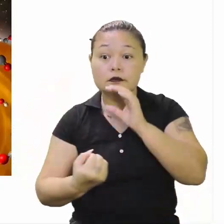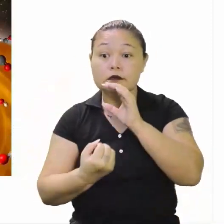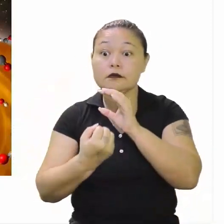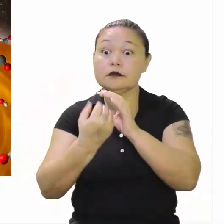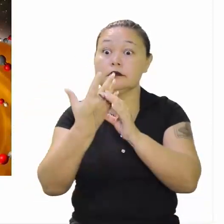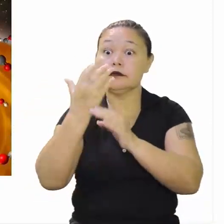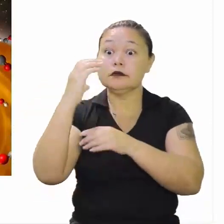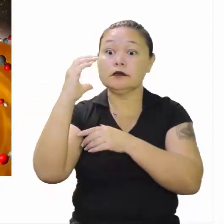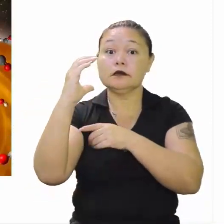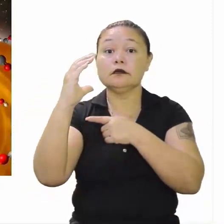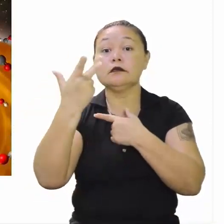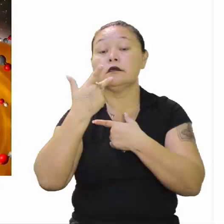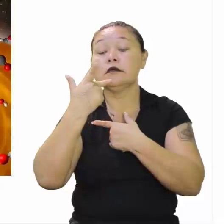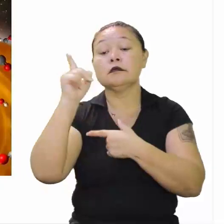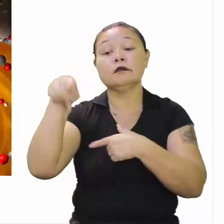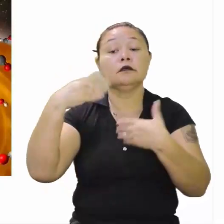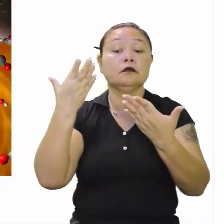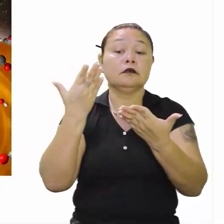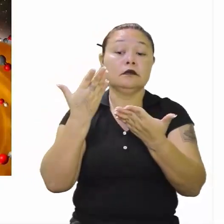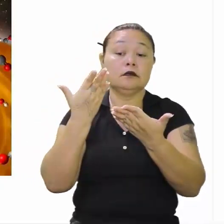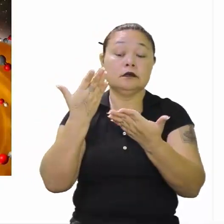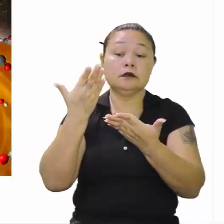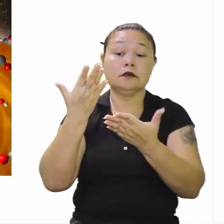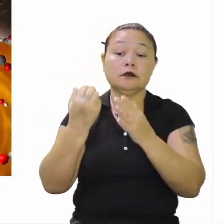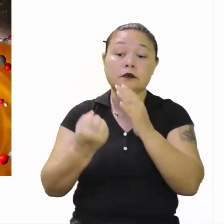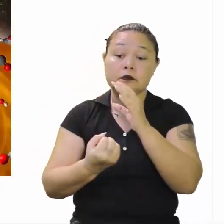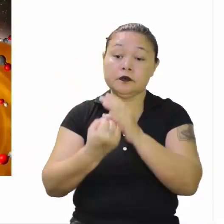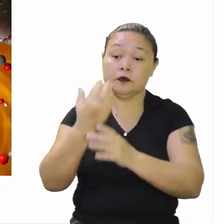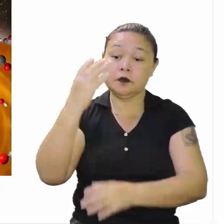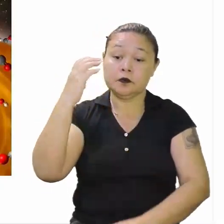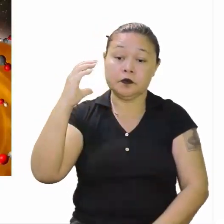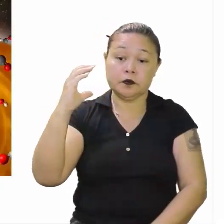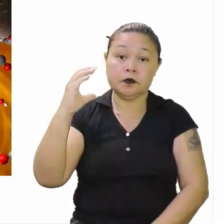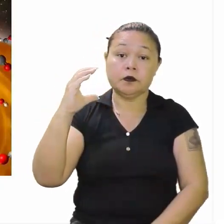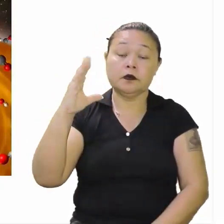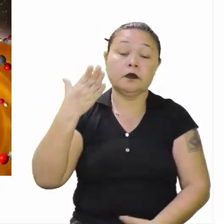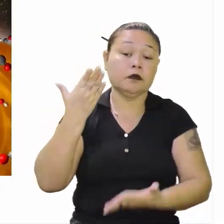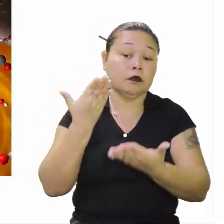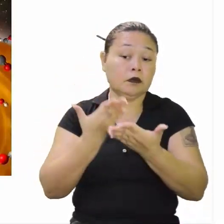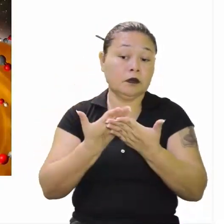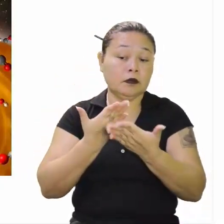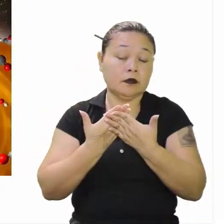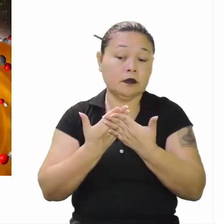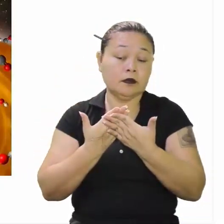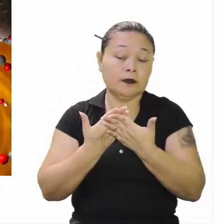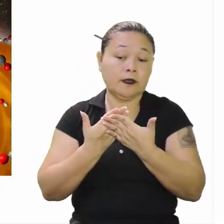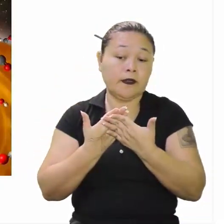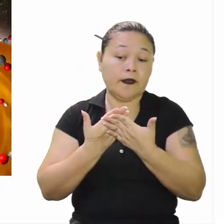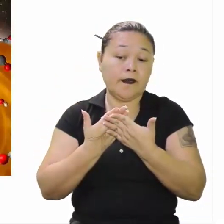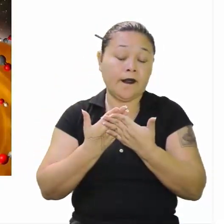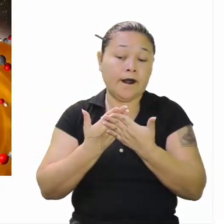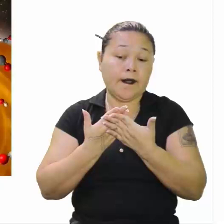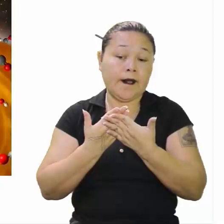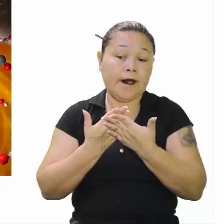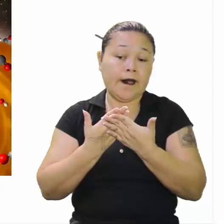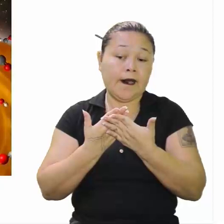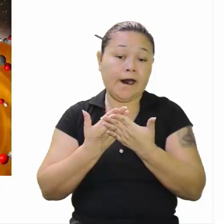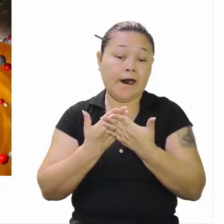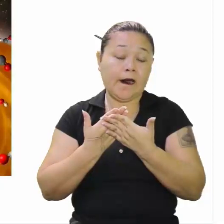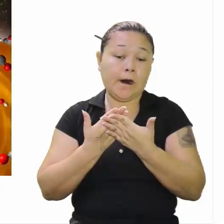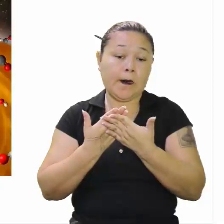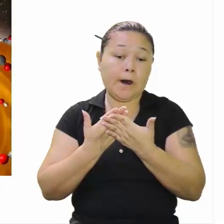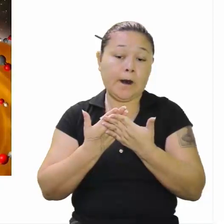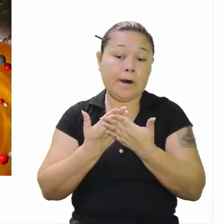química é a ciência que estuda. Olha